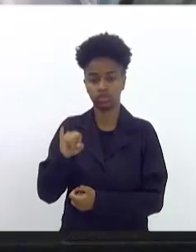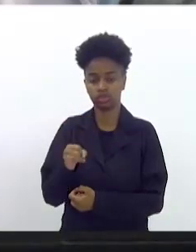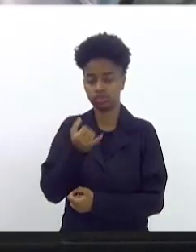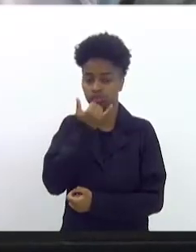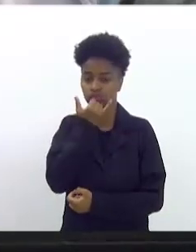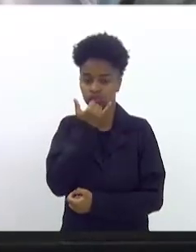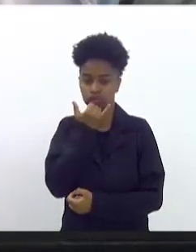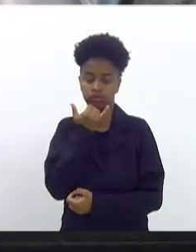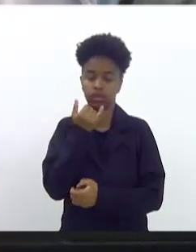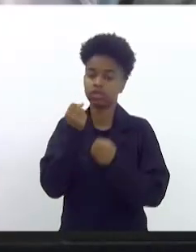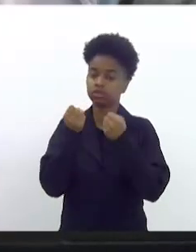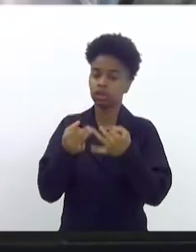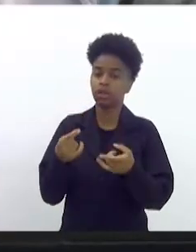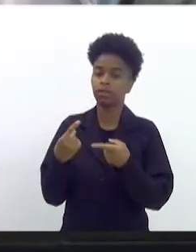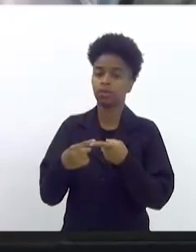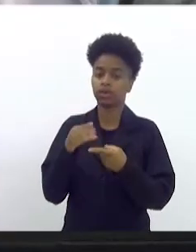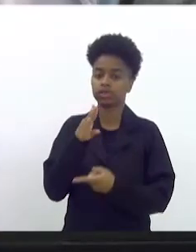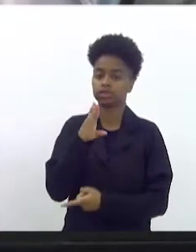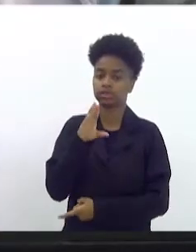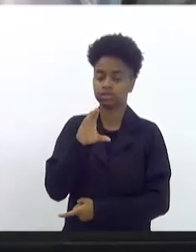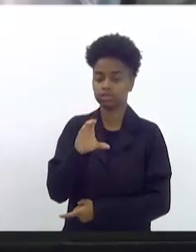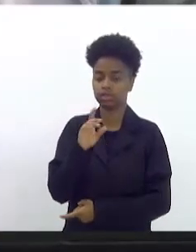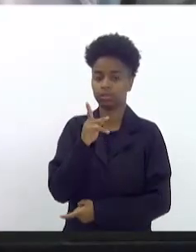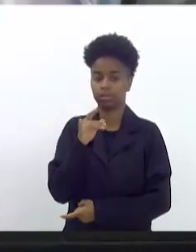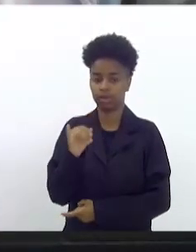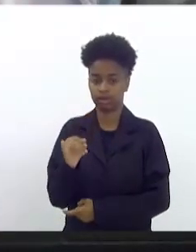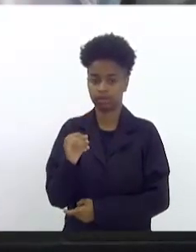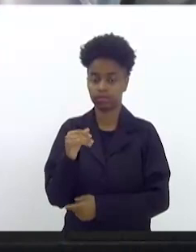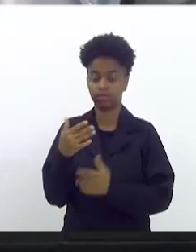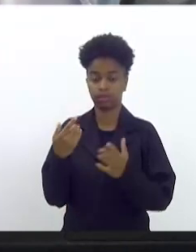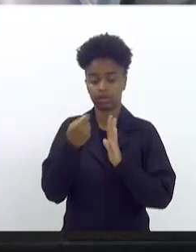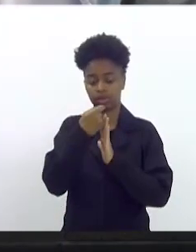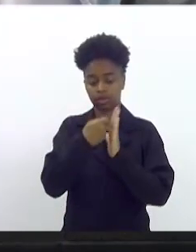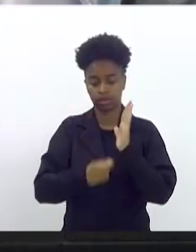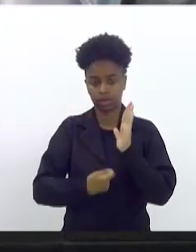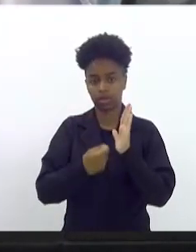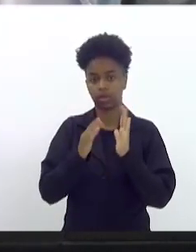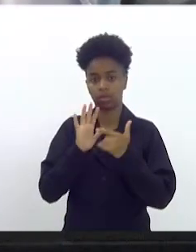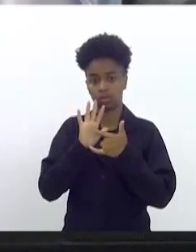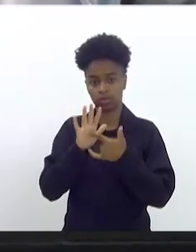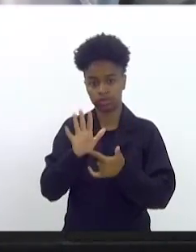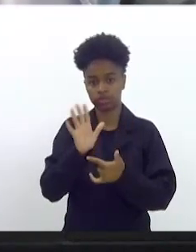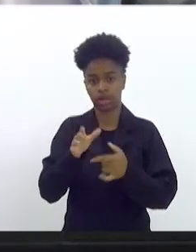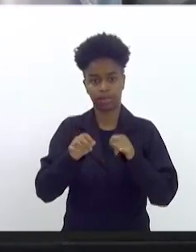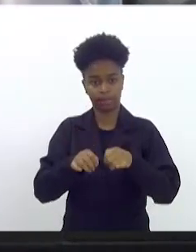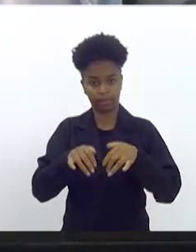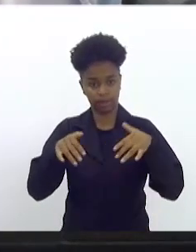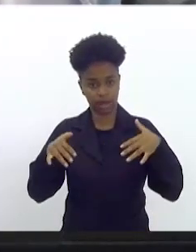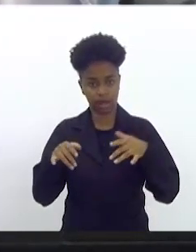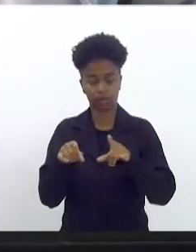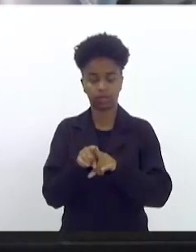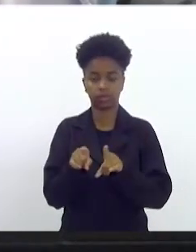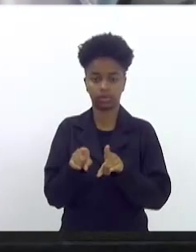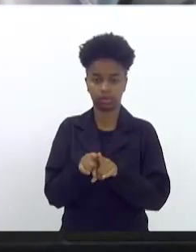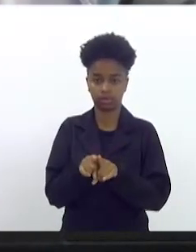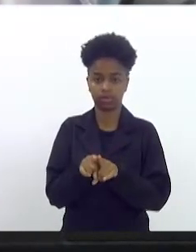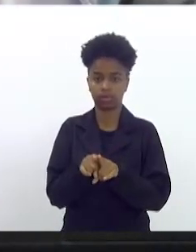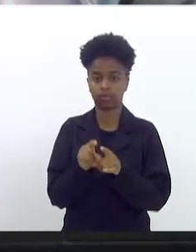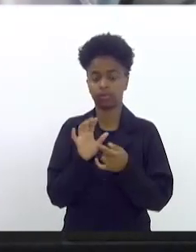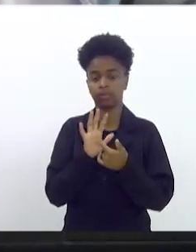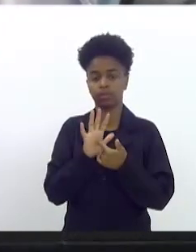sobre o porquê da CPI, né? Essa justificativa foi apresentada em plenário, foi apresentada também